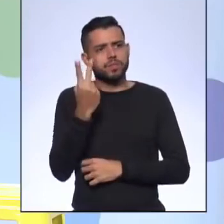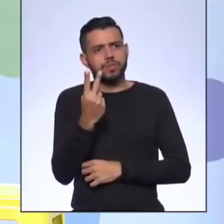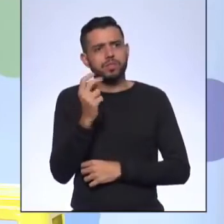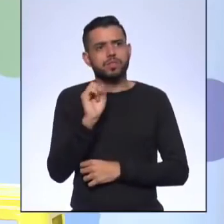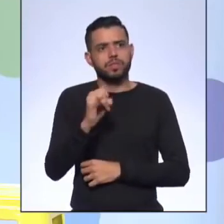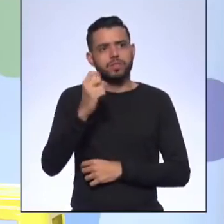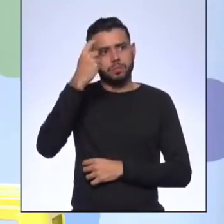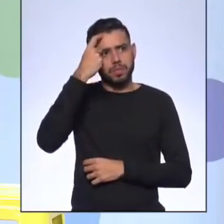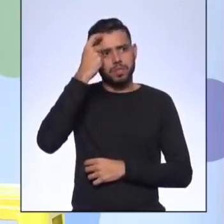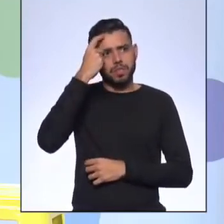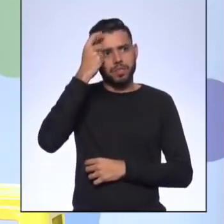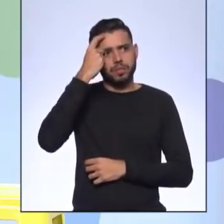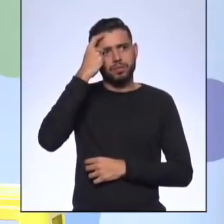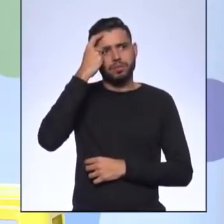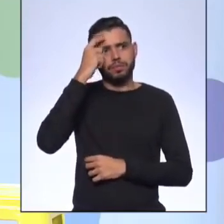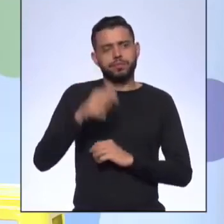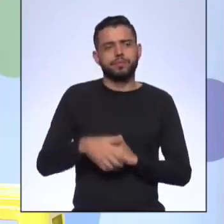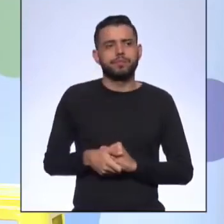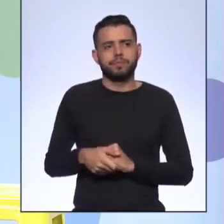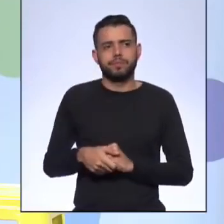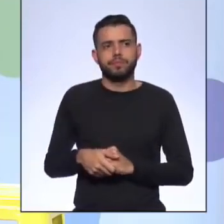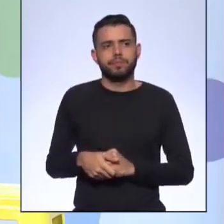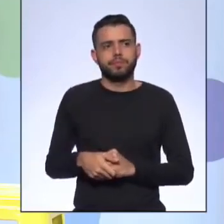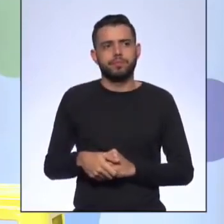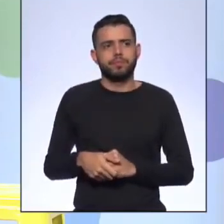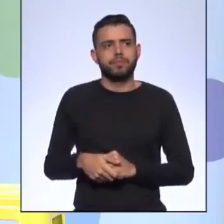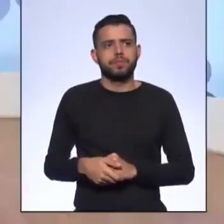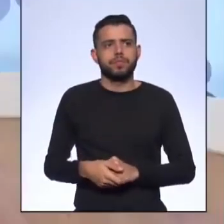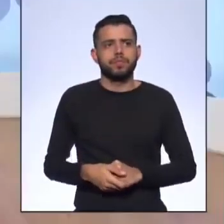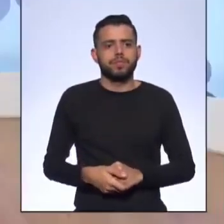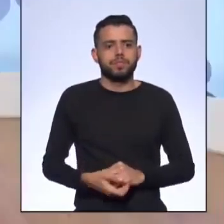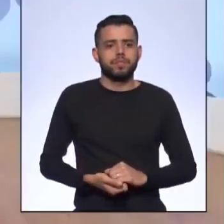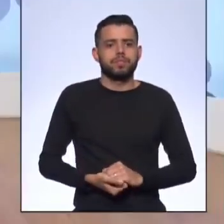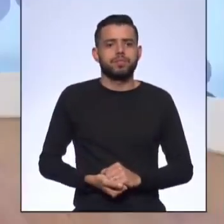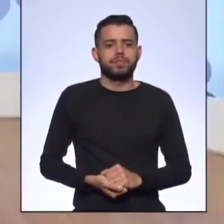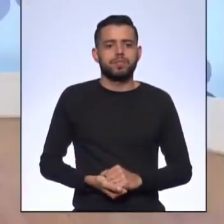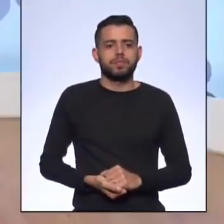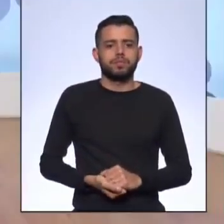gente pensar o indivíduo, e aí aqui, vamos passar